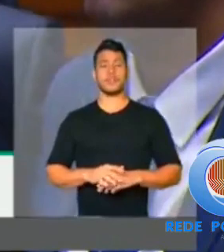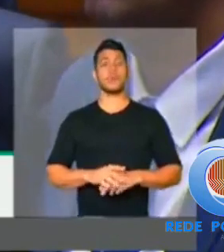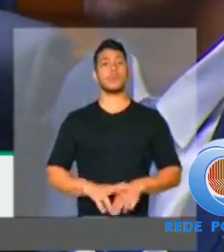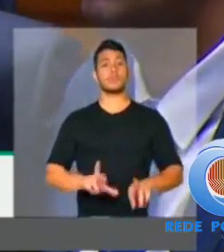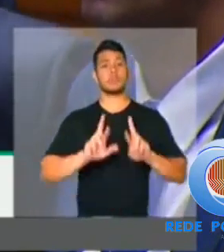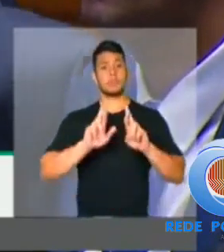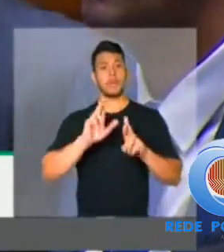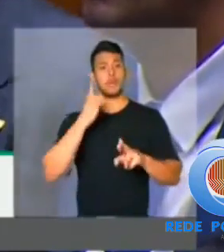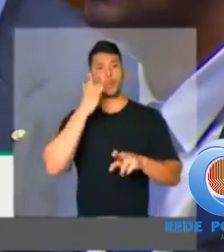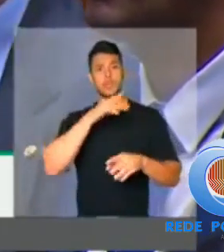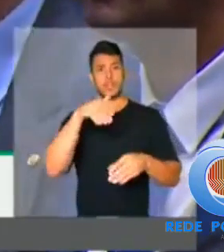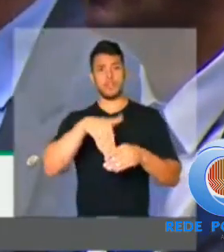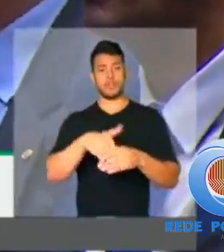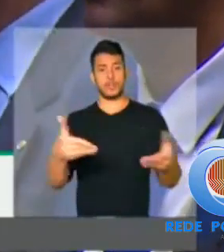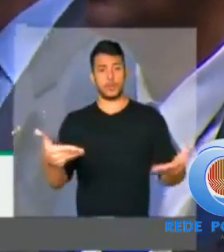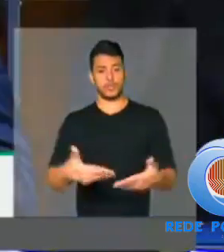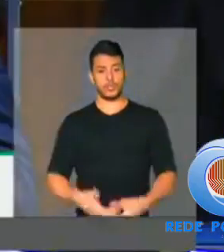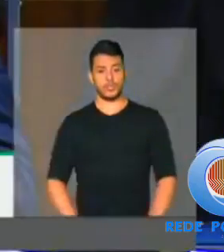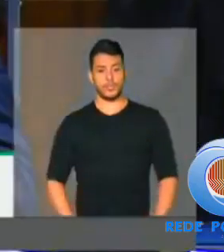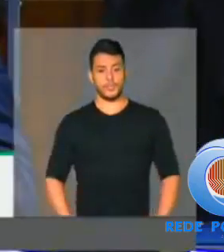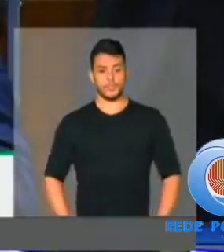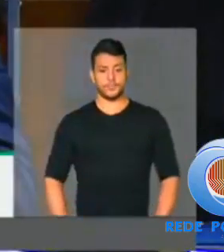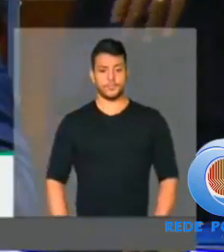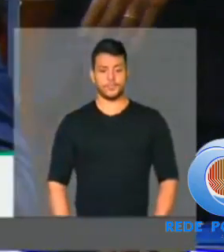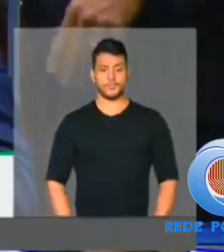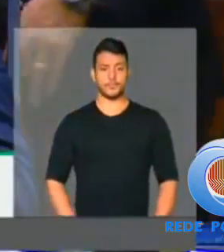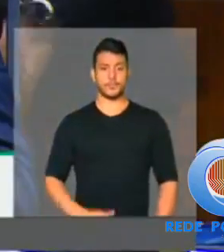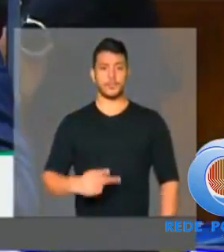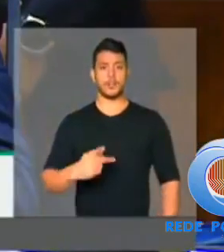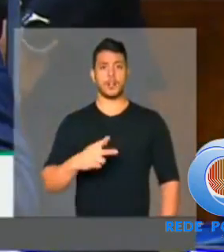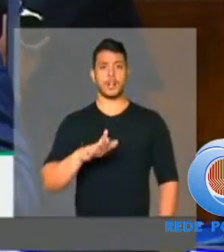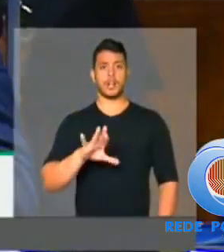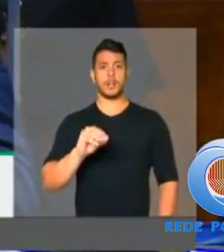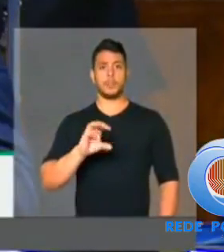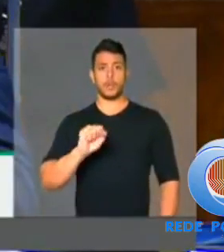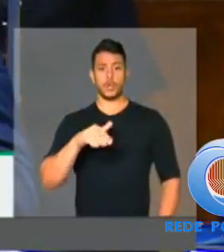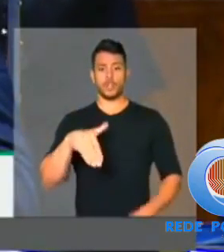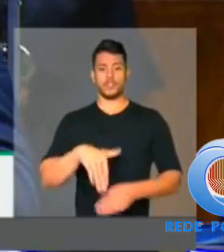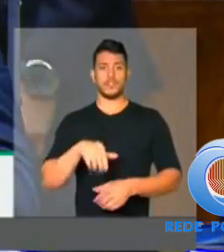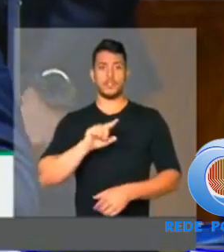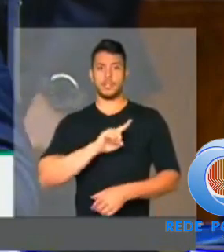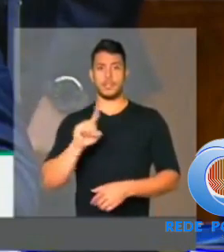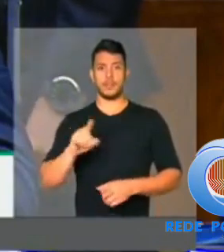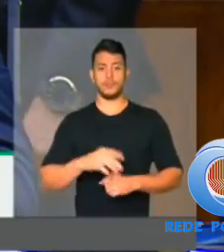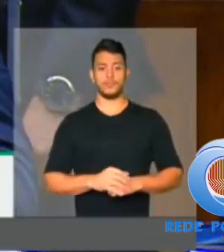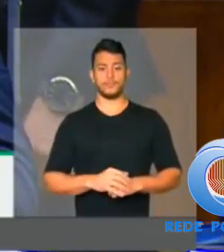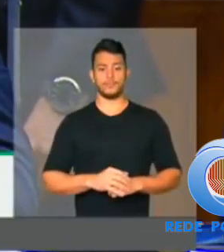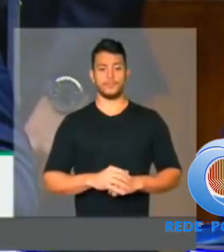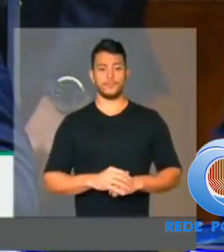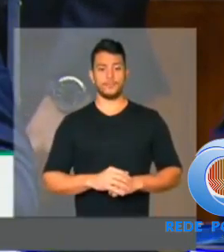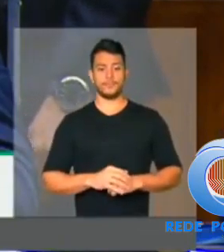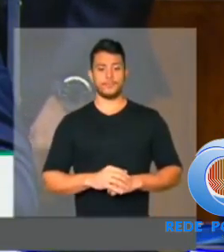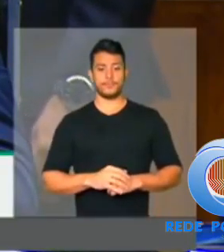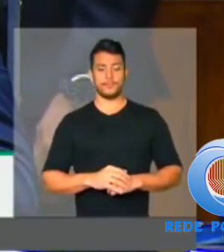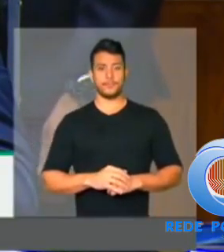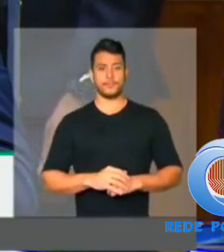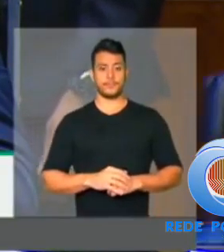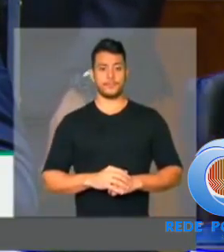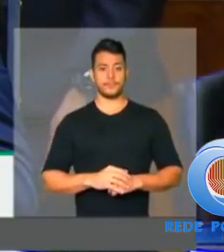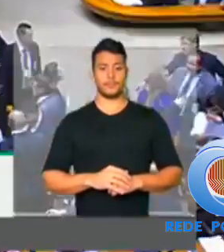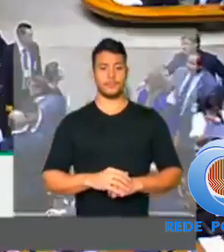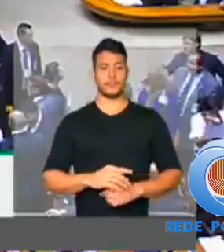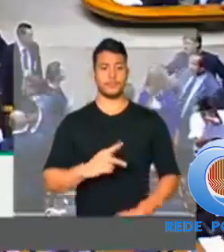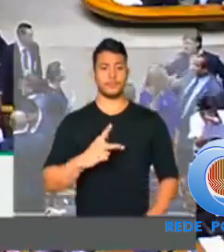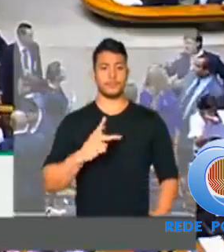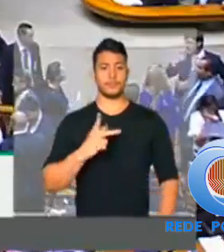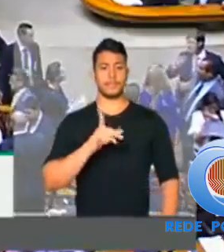hoje, senhor presidente. Prós. Prós vota não, presidente. PCdoB. PDT. Presidente,